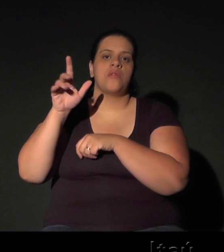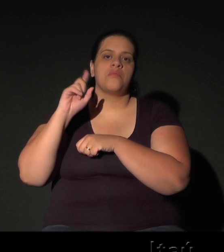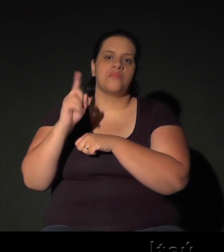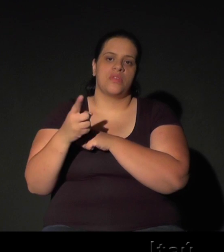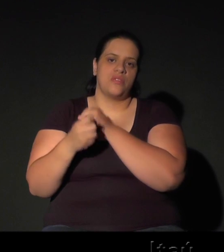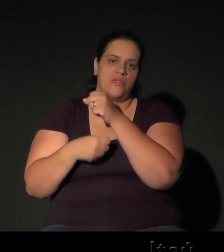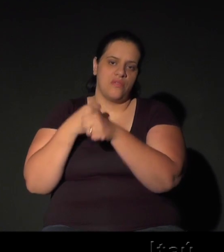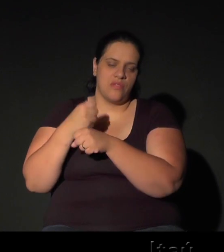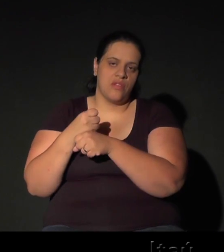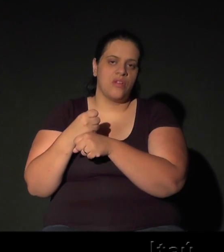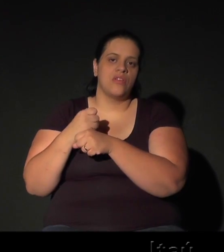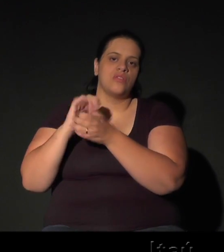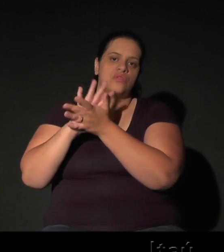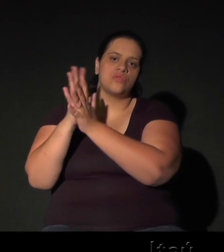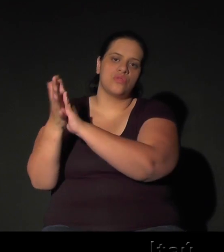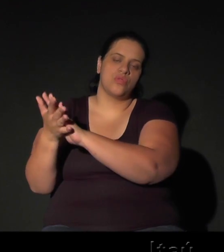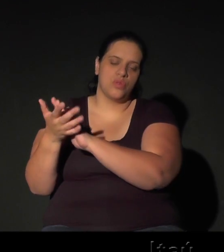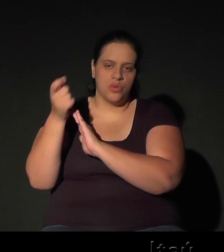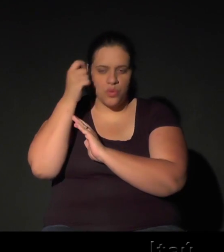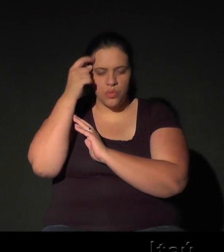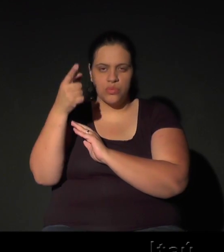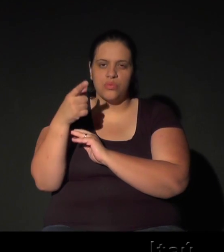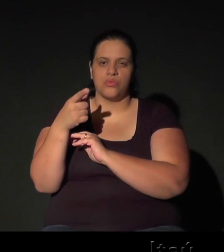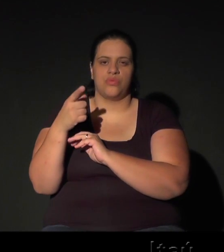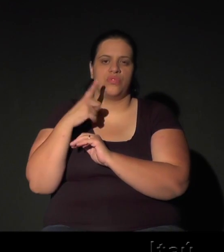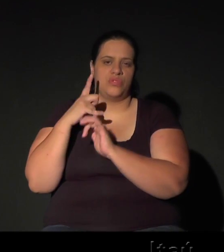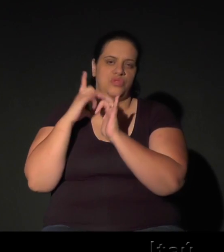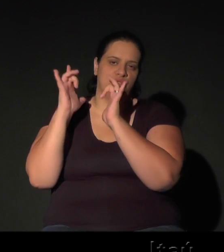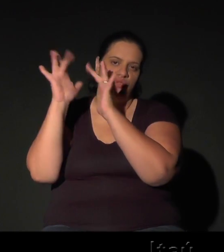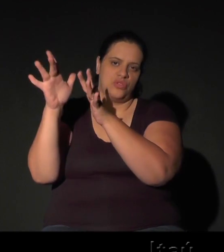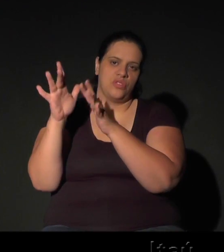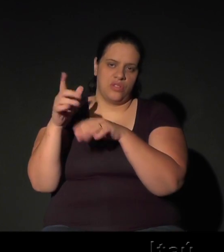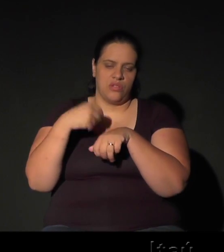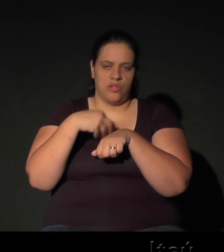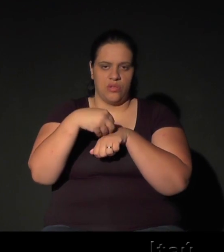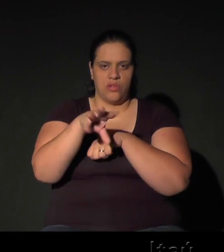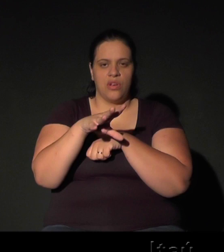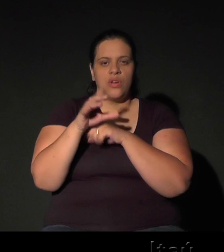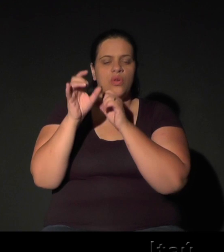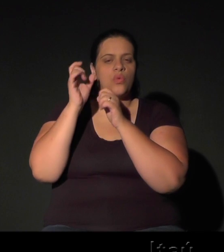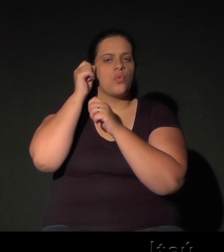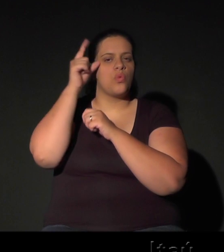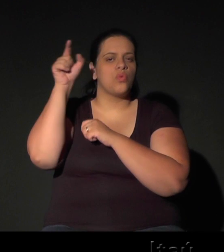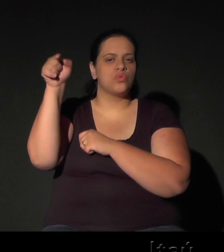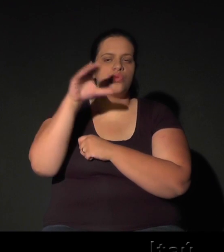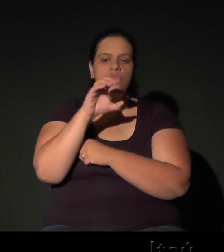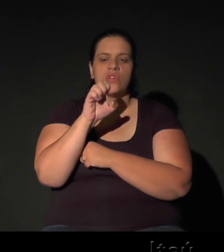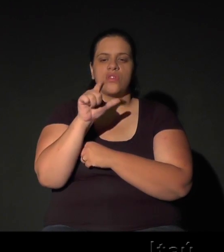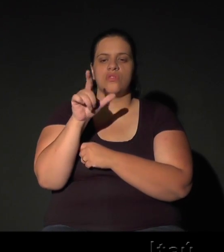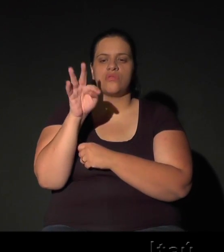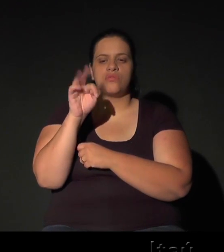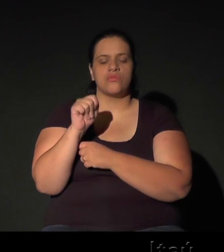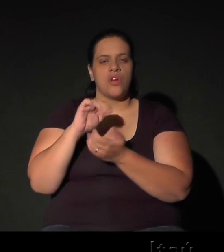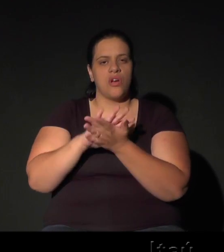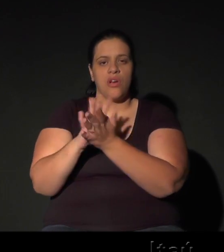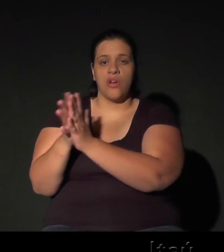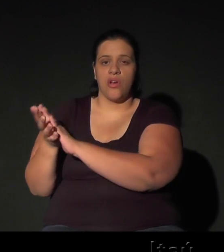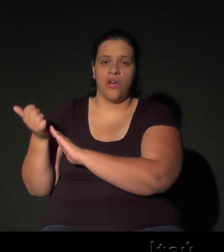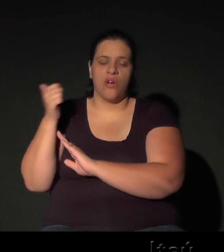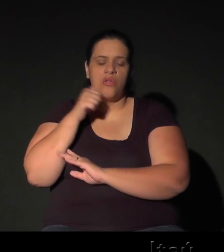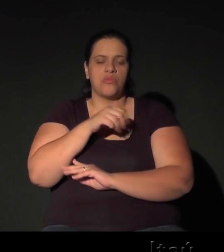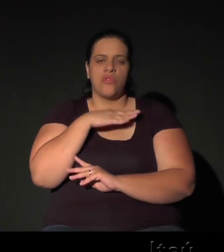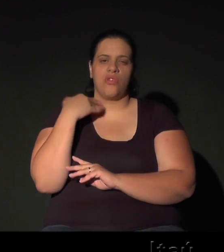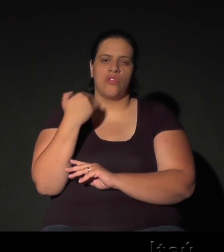uma cultura que existia lá o que você o que eu queria passar a cultura Celta matando milhares de